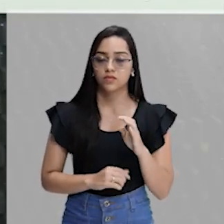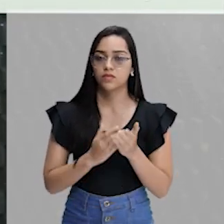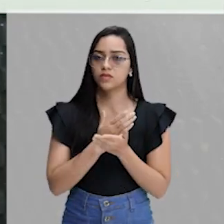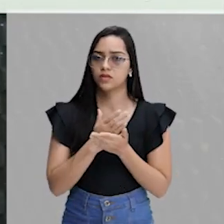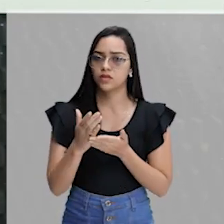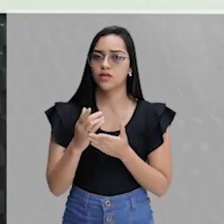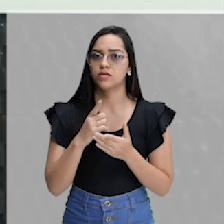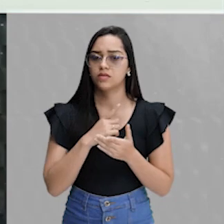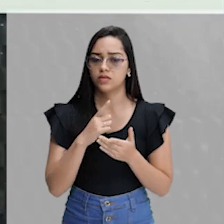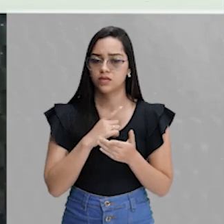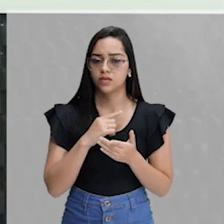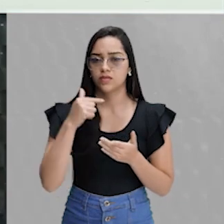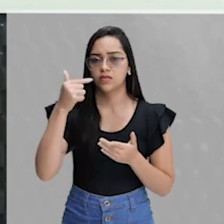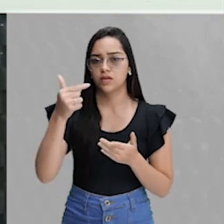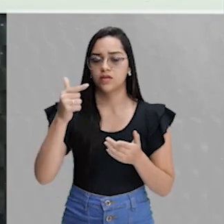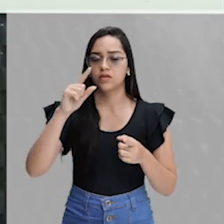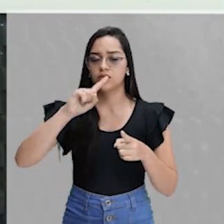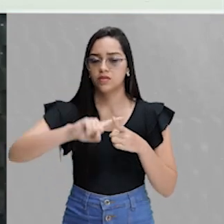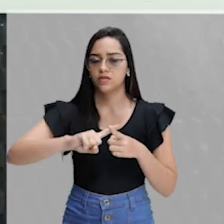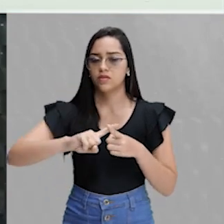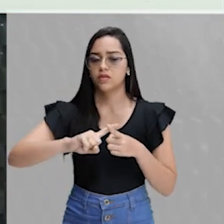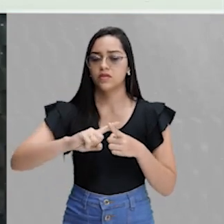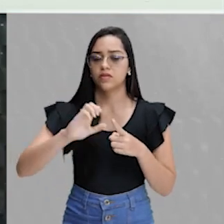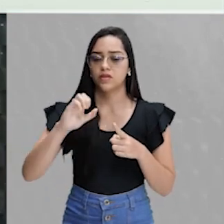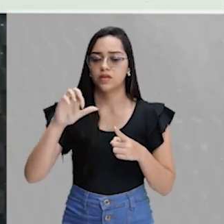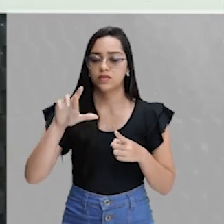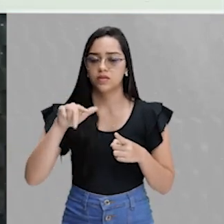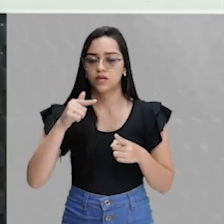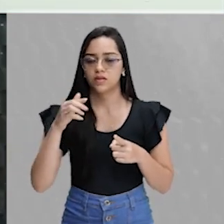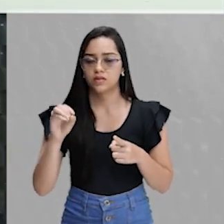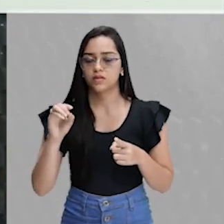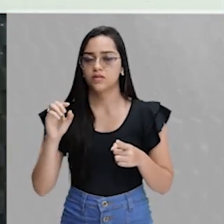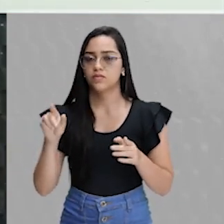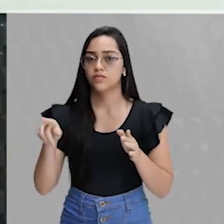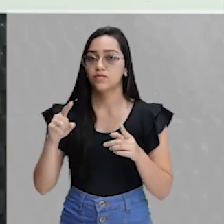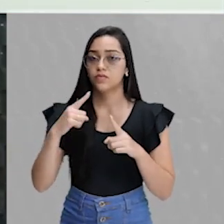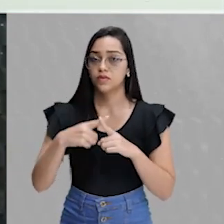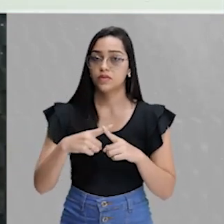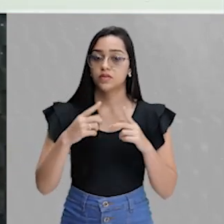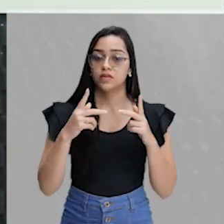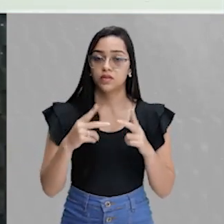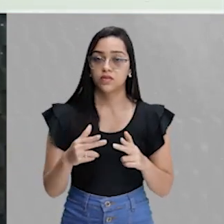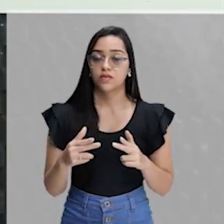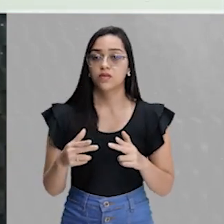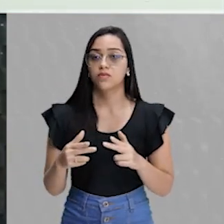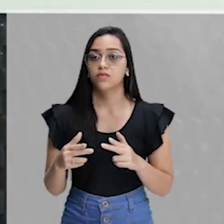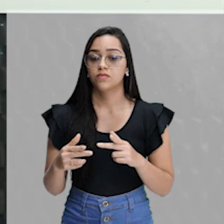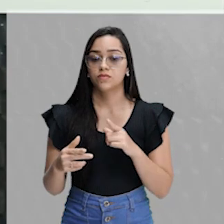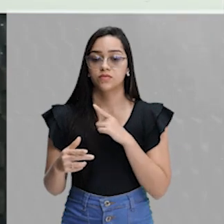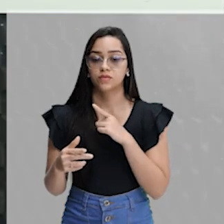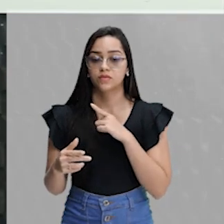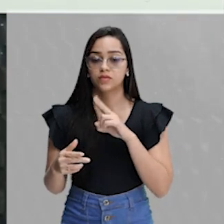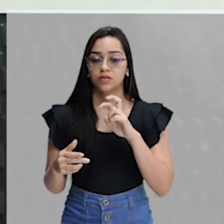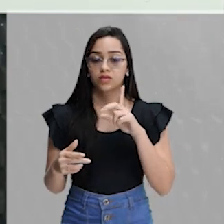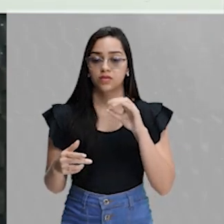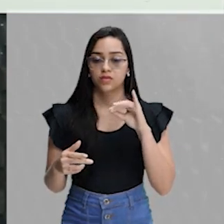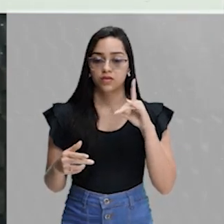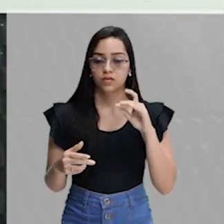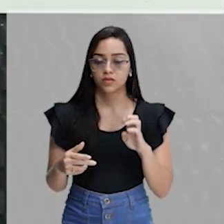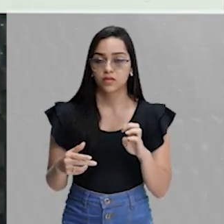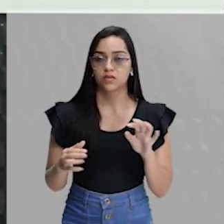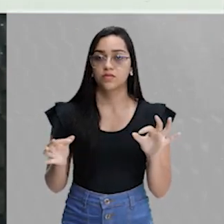quadrado, né? Mais 2 vezes a aceleração vezes o deslocamento é igual, né, a velocidade